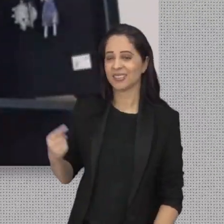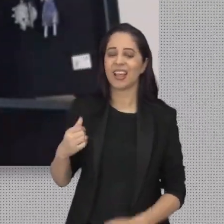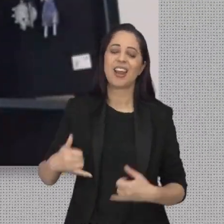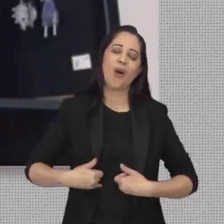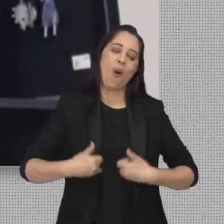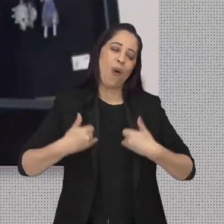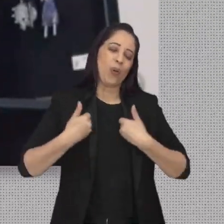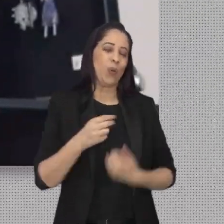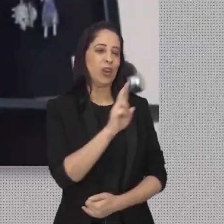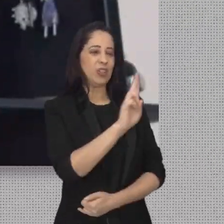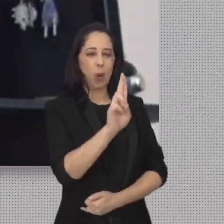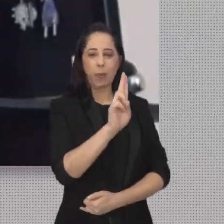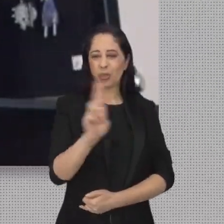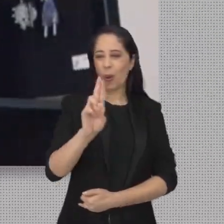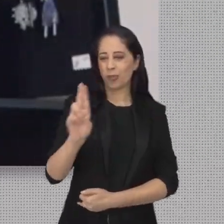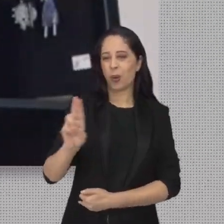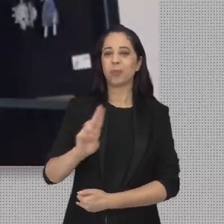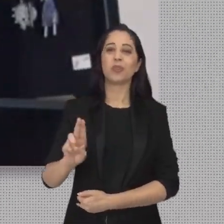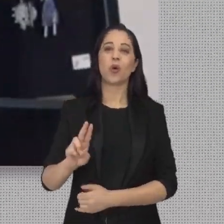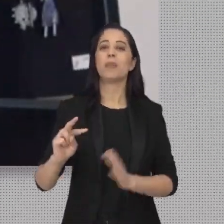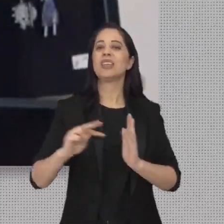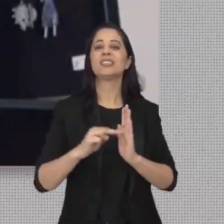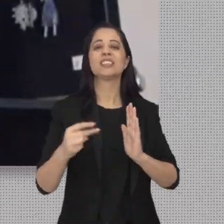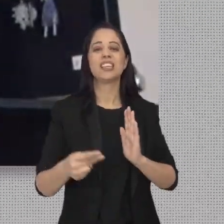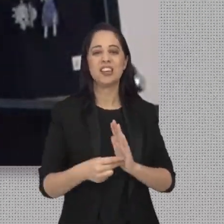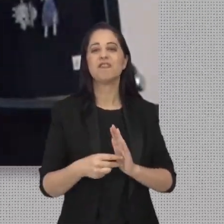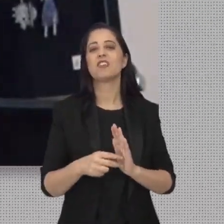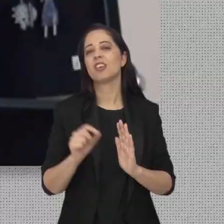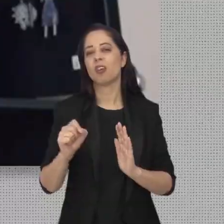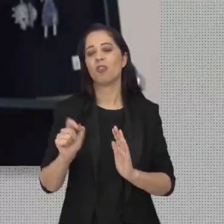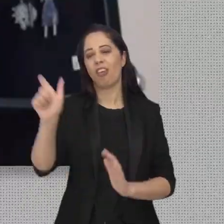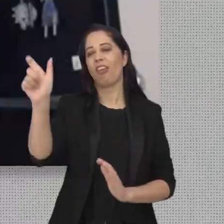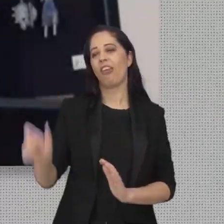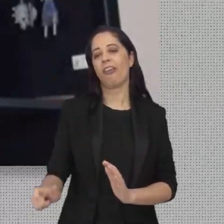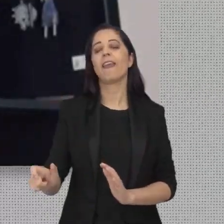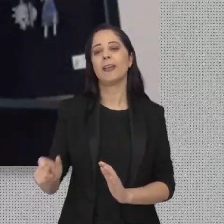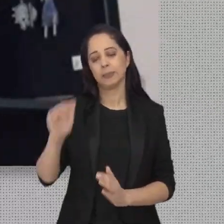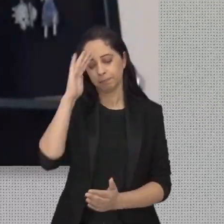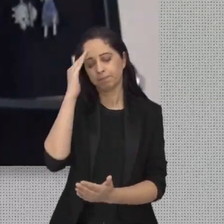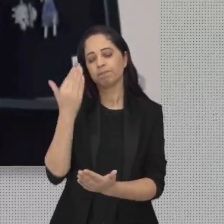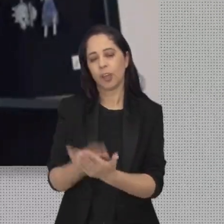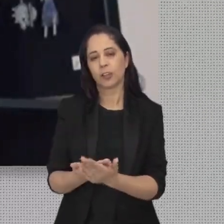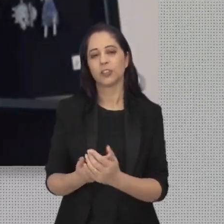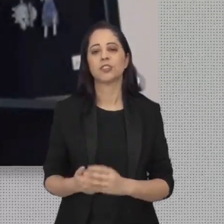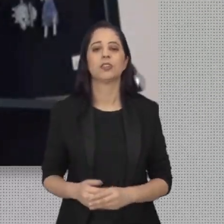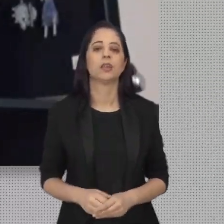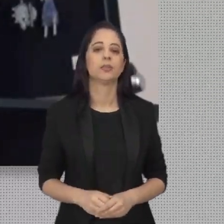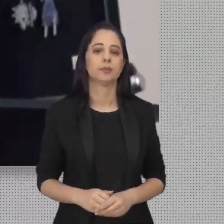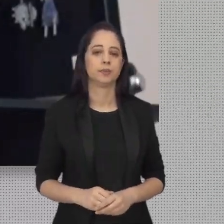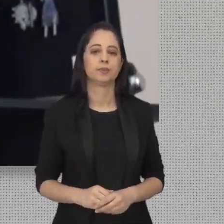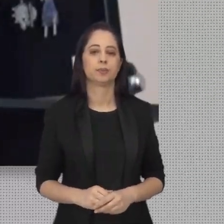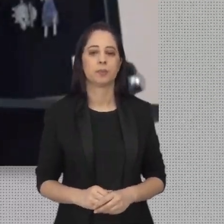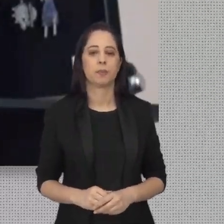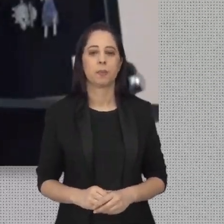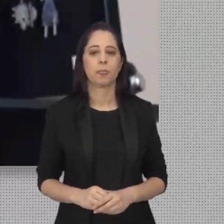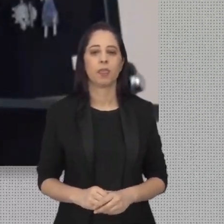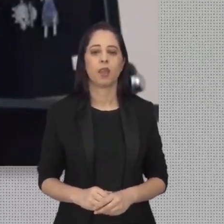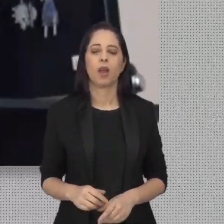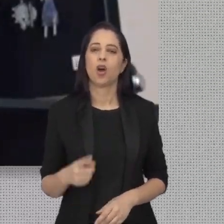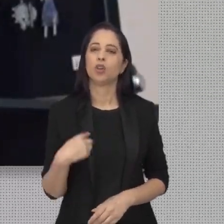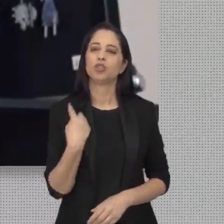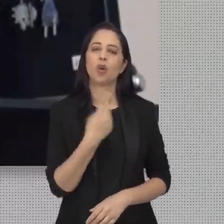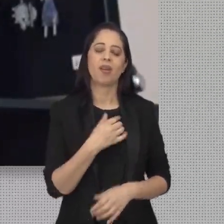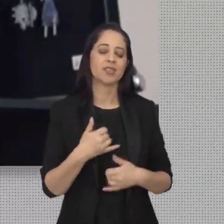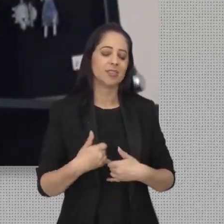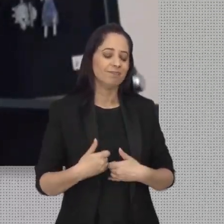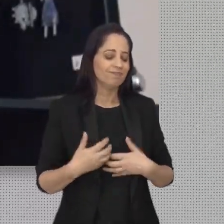ver o nome em tantos lugares e afirma que é um reflexo das crenças do avô. Que nós tivemos essa